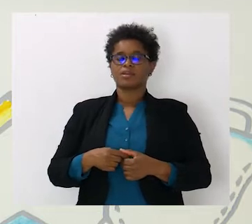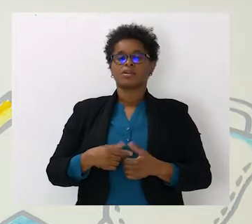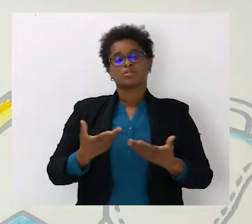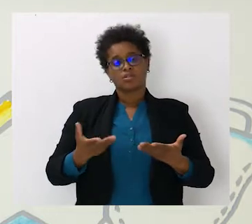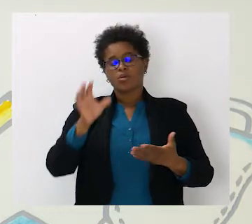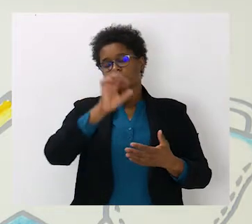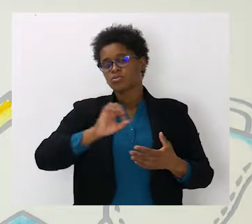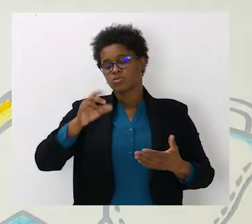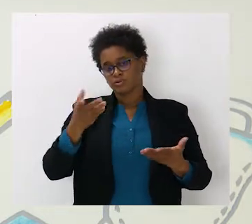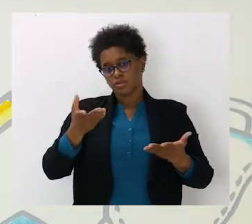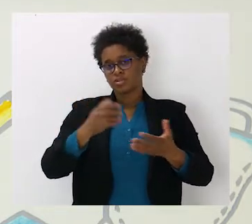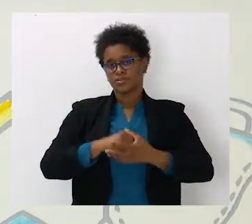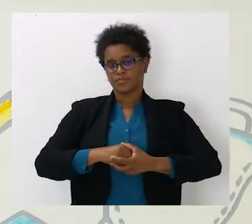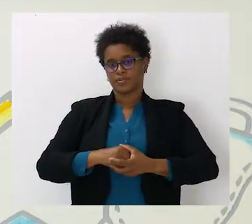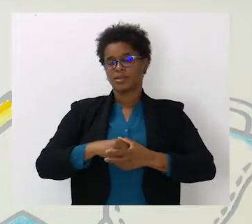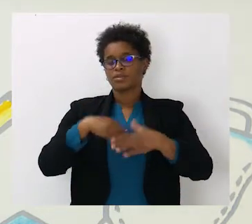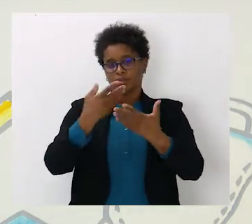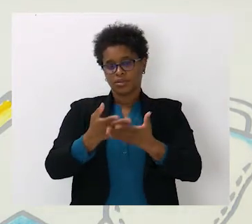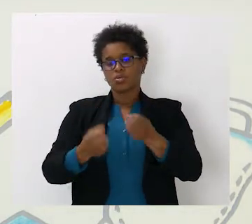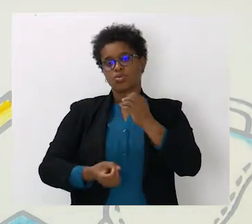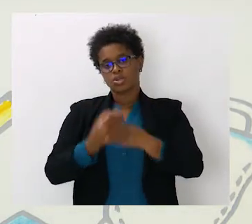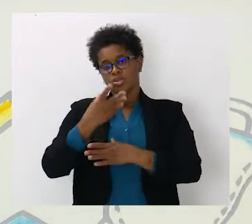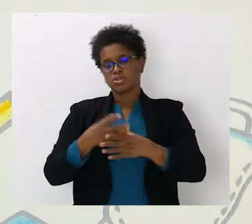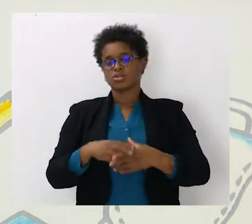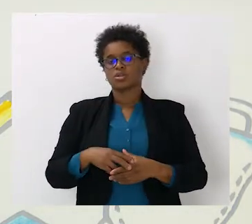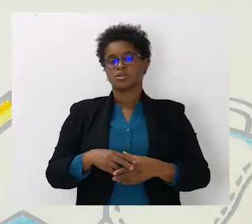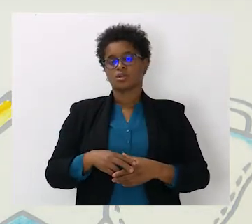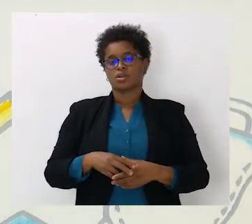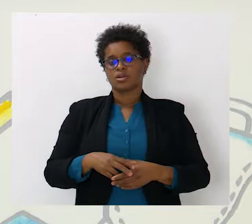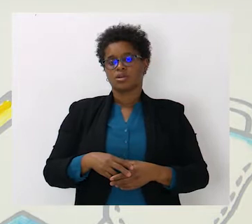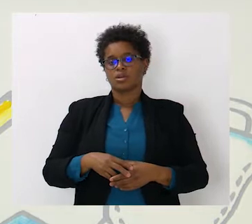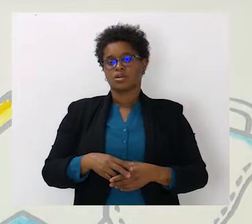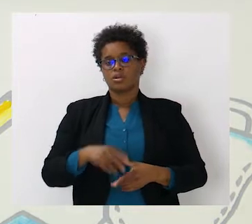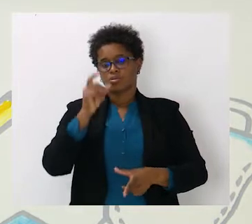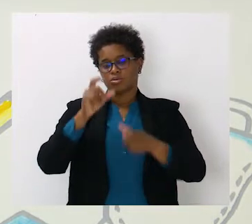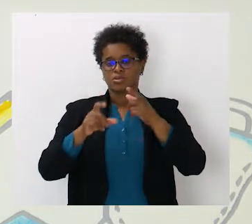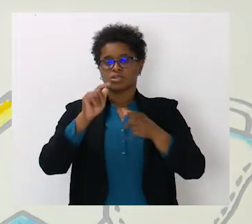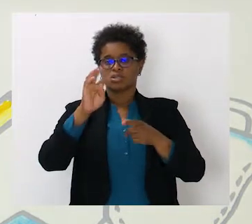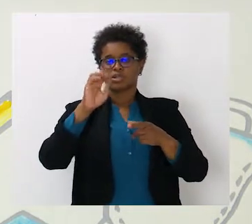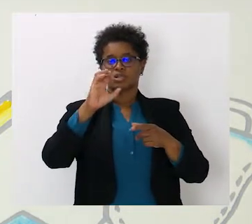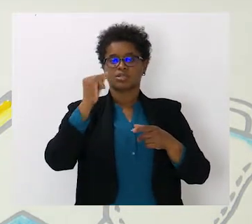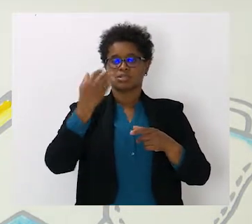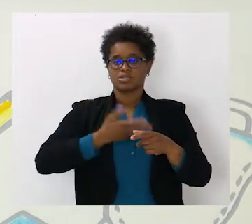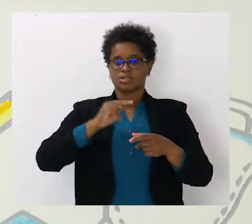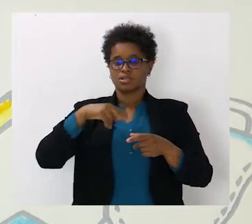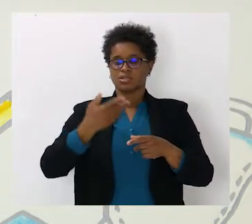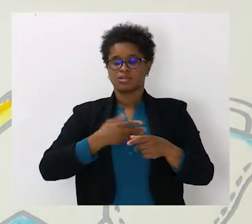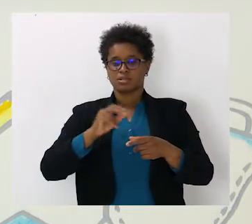por sua vez, deu origem à acumulação de excedentes de